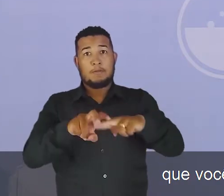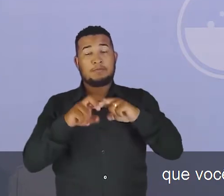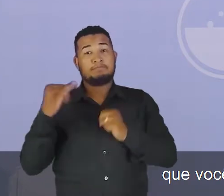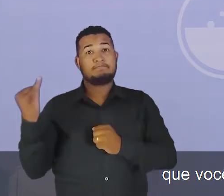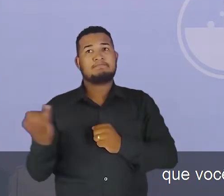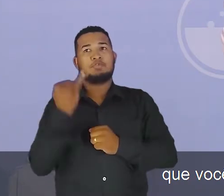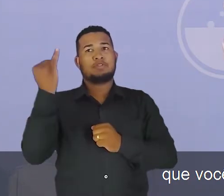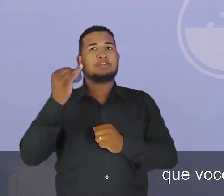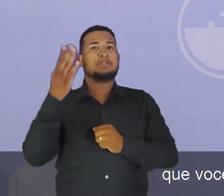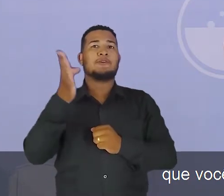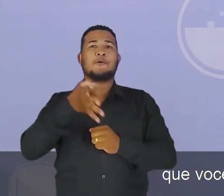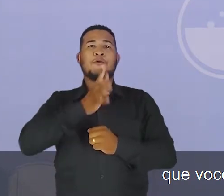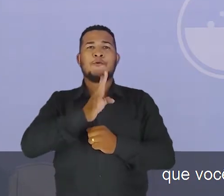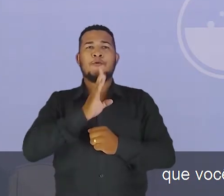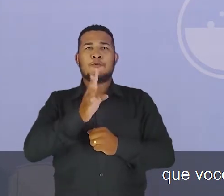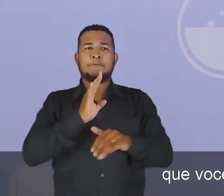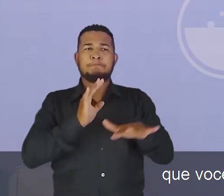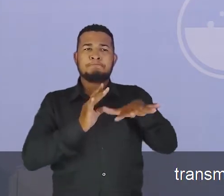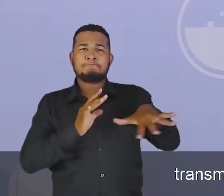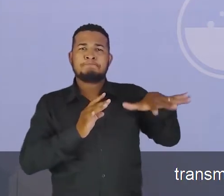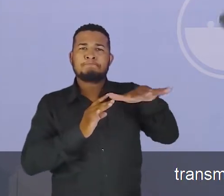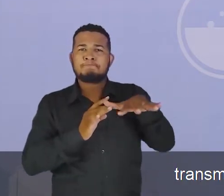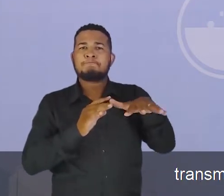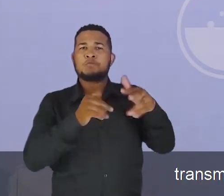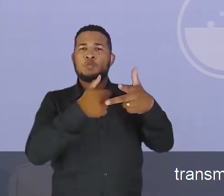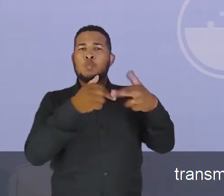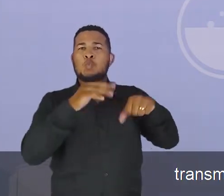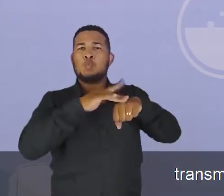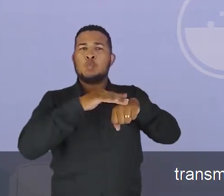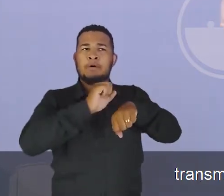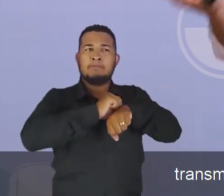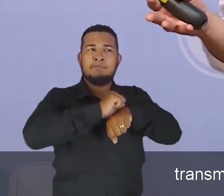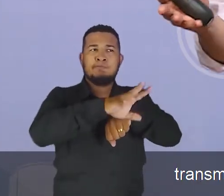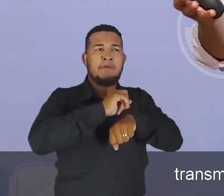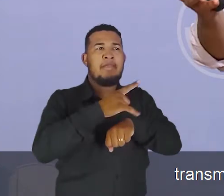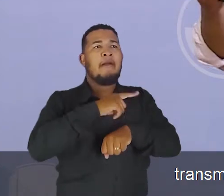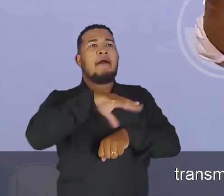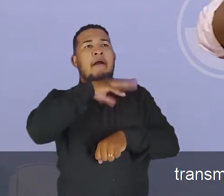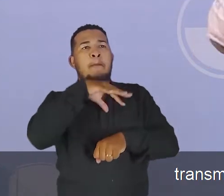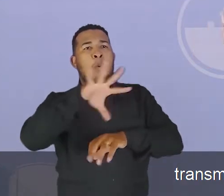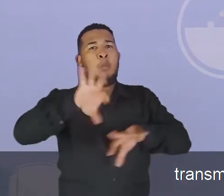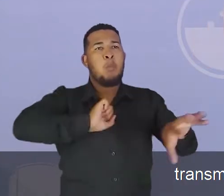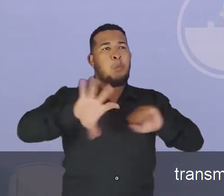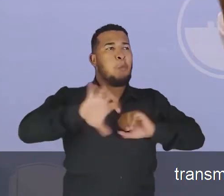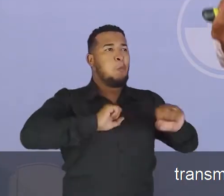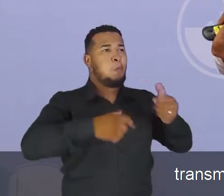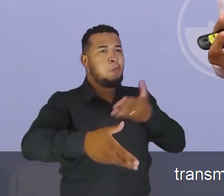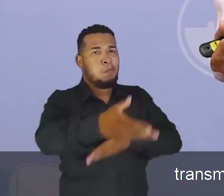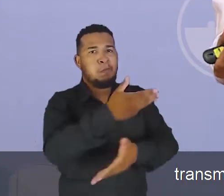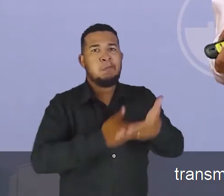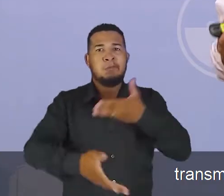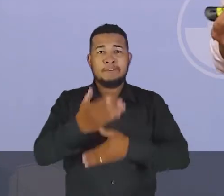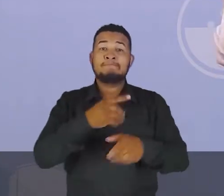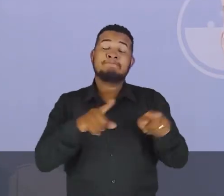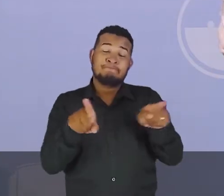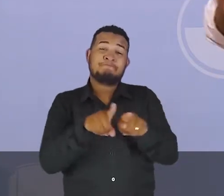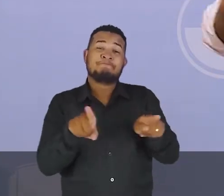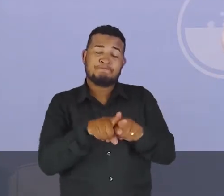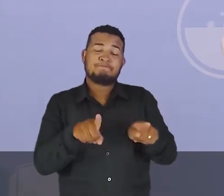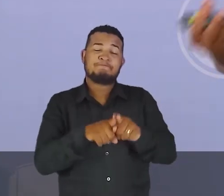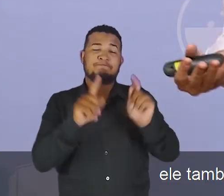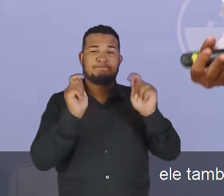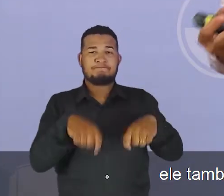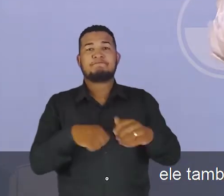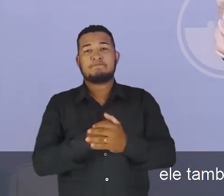saiba o que é a zoonose, que são essas doenças que são transmitidas entre animais e o ser humano, como é classificado como um animal